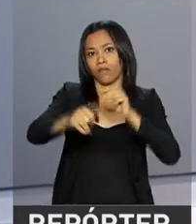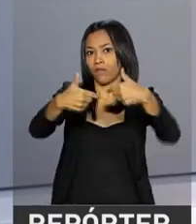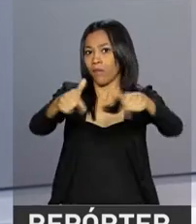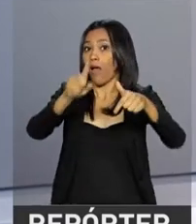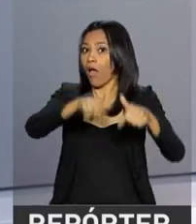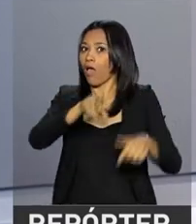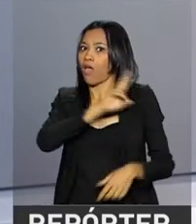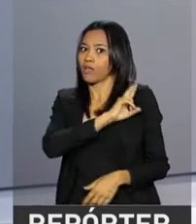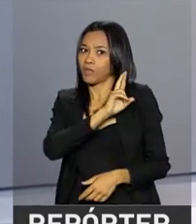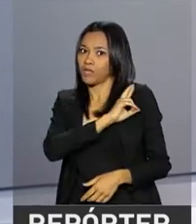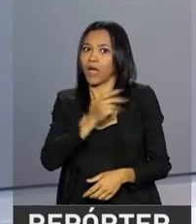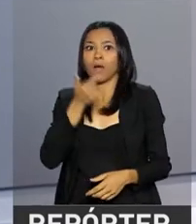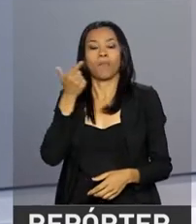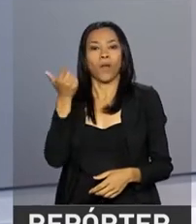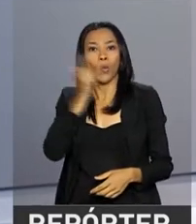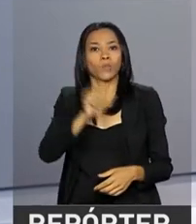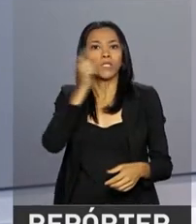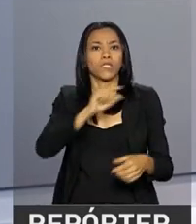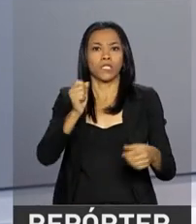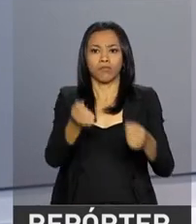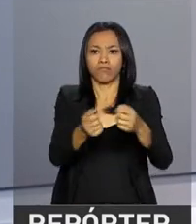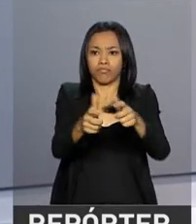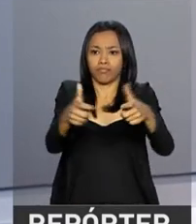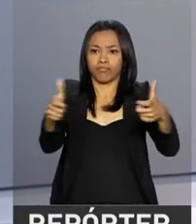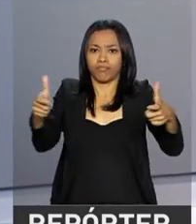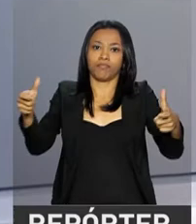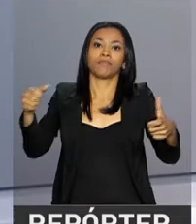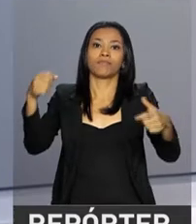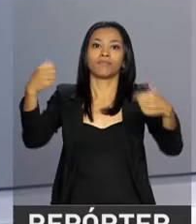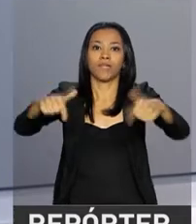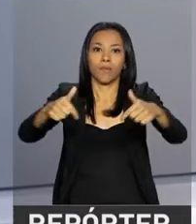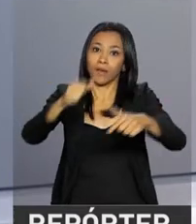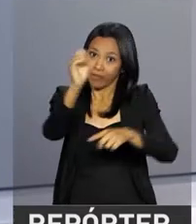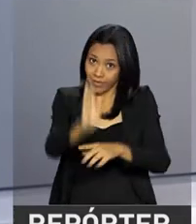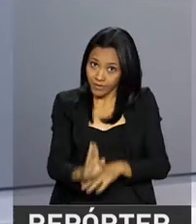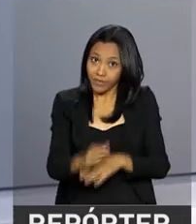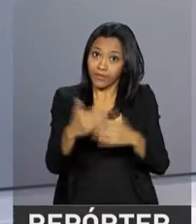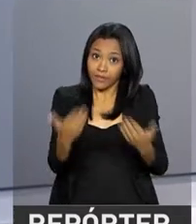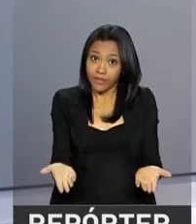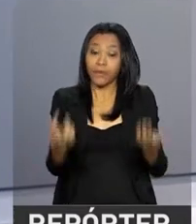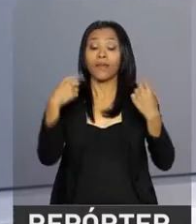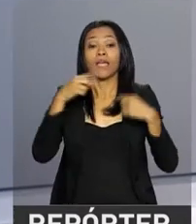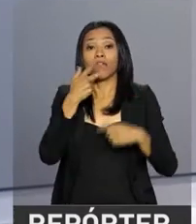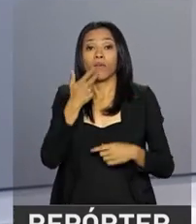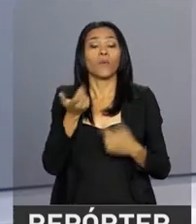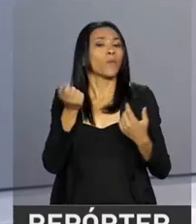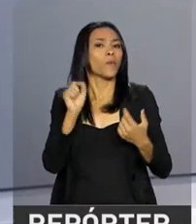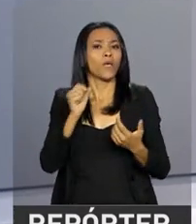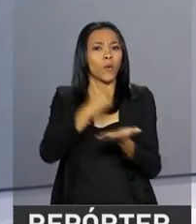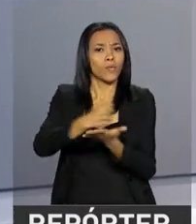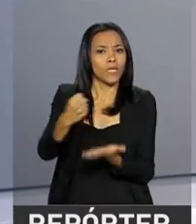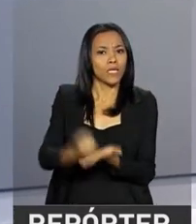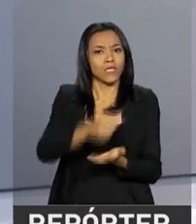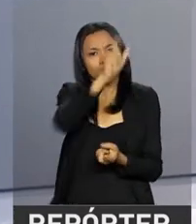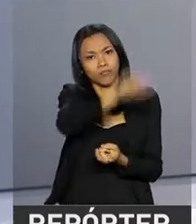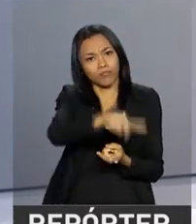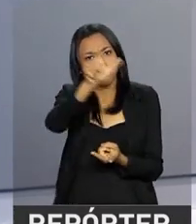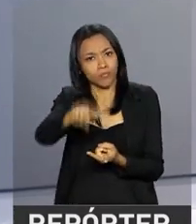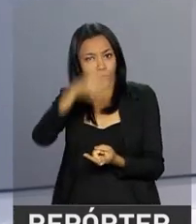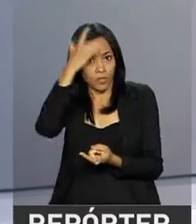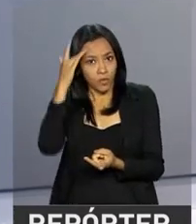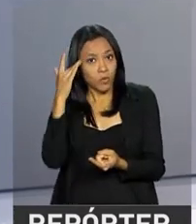responsável por recuperar vagas de emprego no país ainda segundo nogueira a possibilidade de contratação de trabalhadores intermitentes